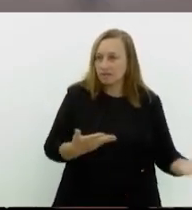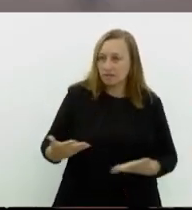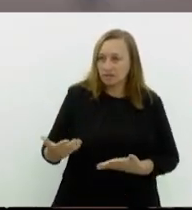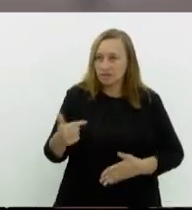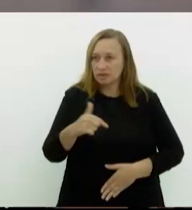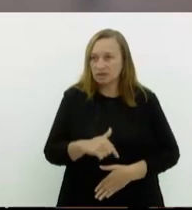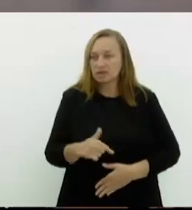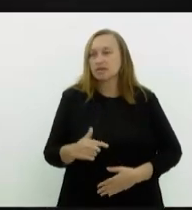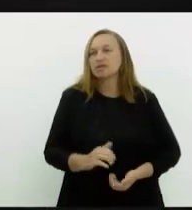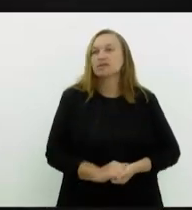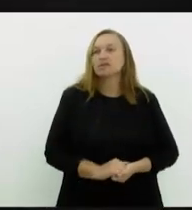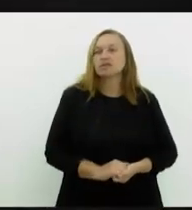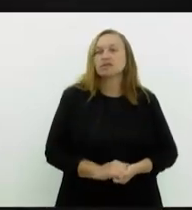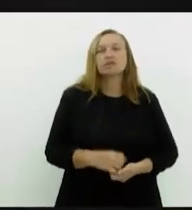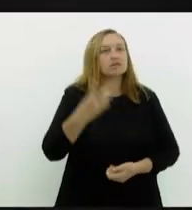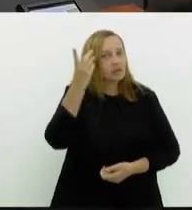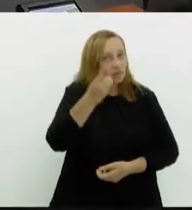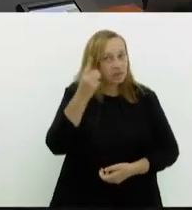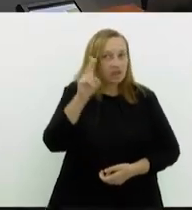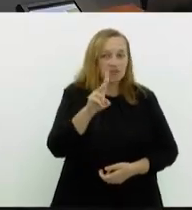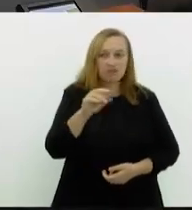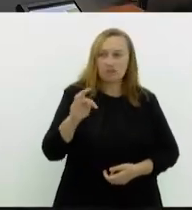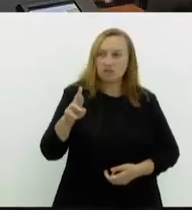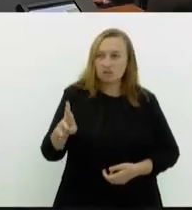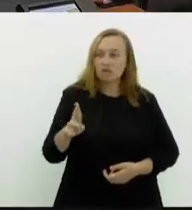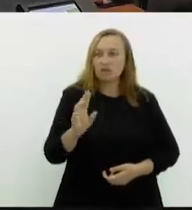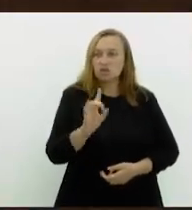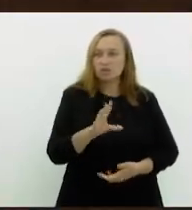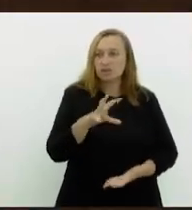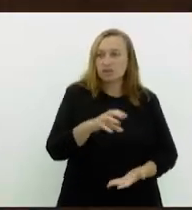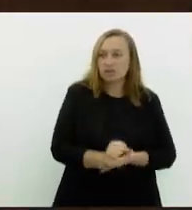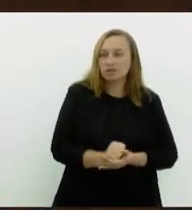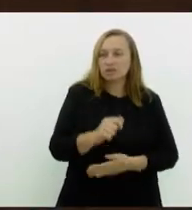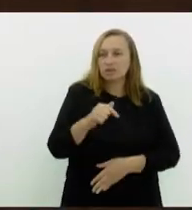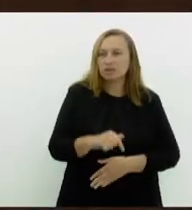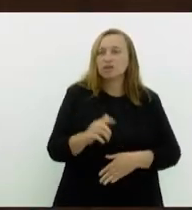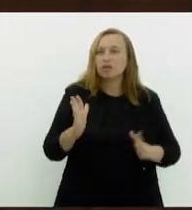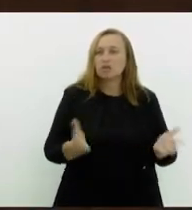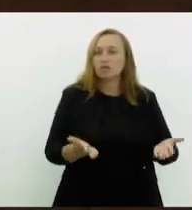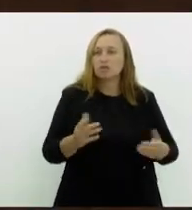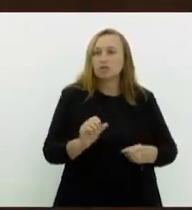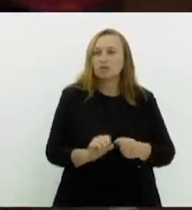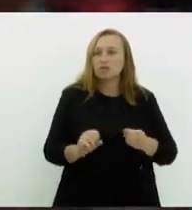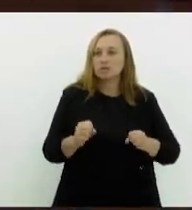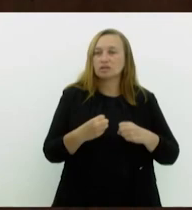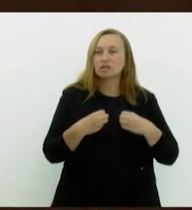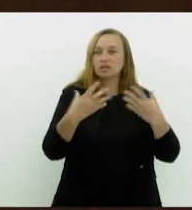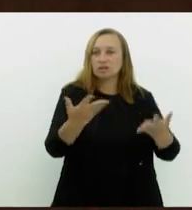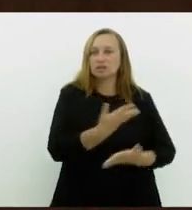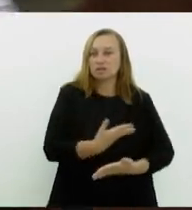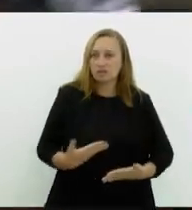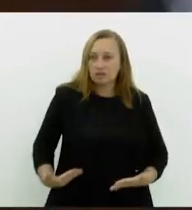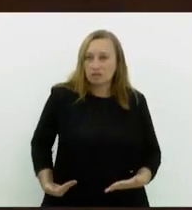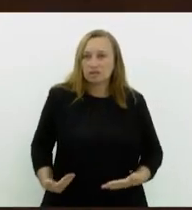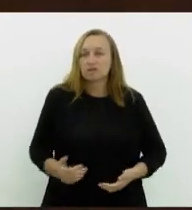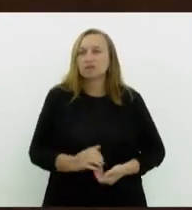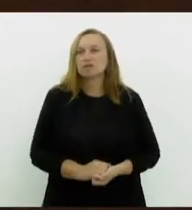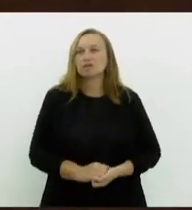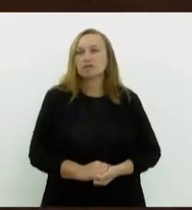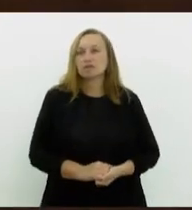Legislativa do Rio. Deputado Vitor Júnior, por favor. Senhor presidente, só para registrar que hoje realizamos uma audiência